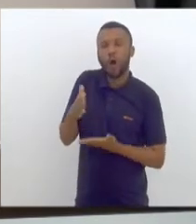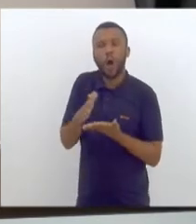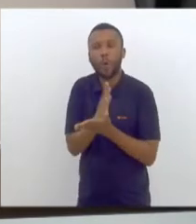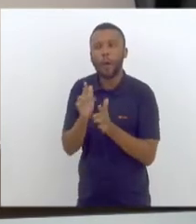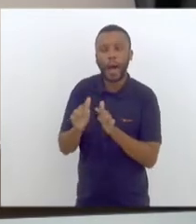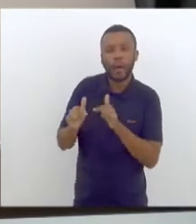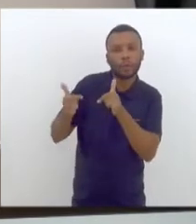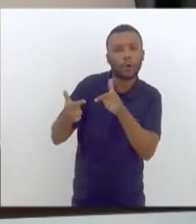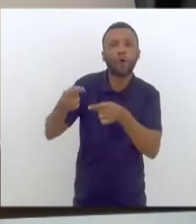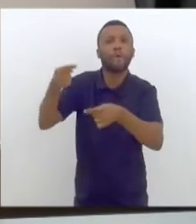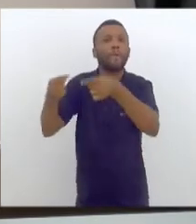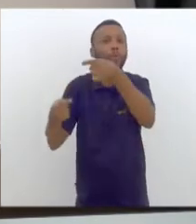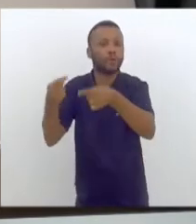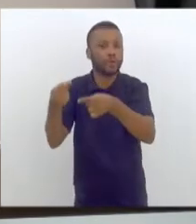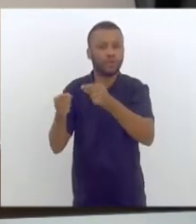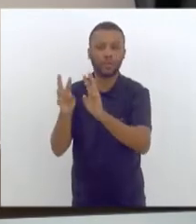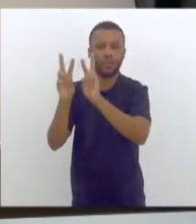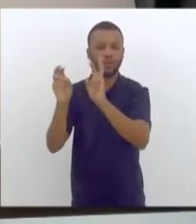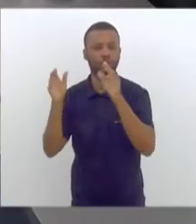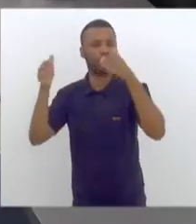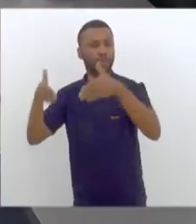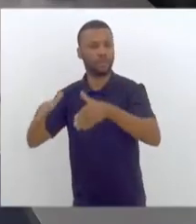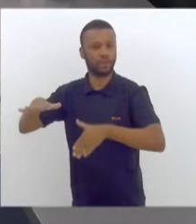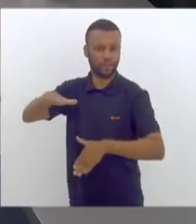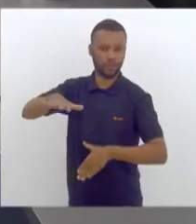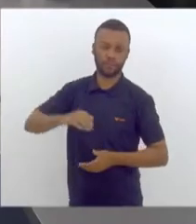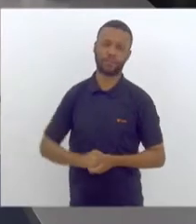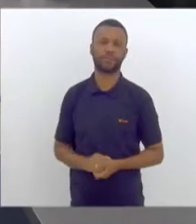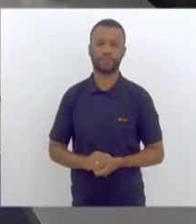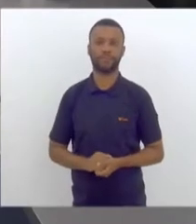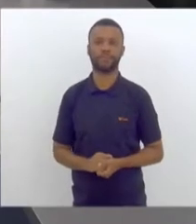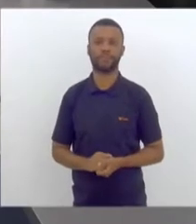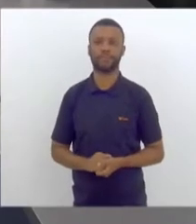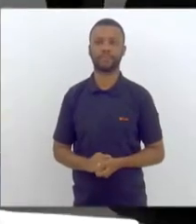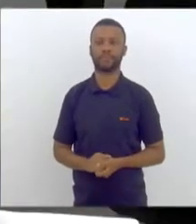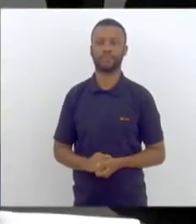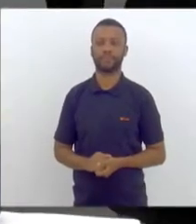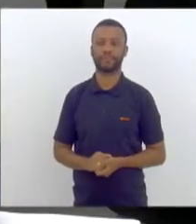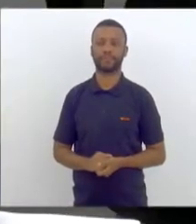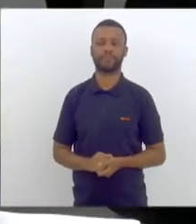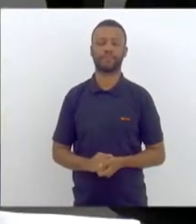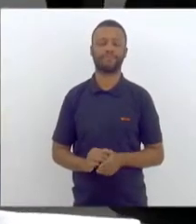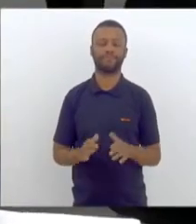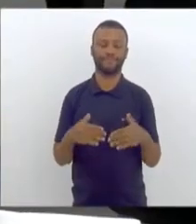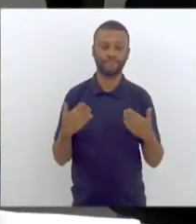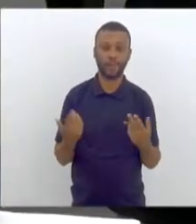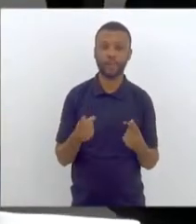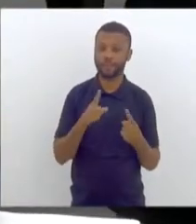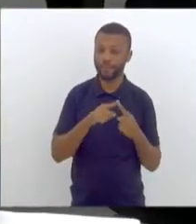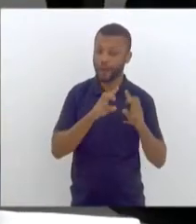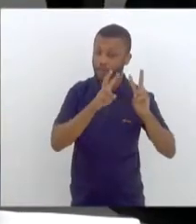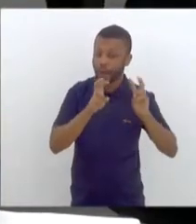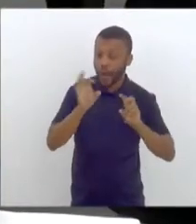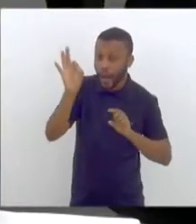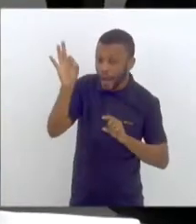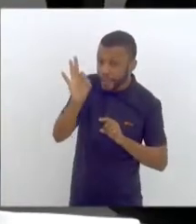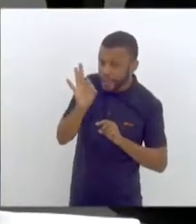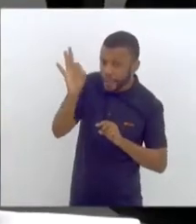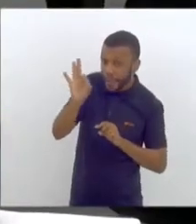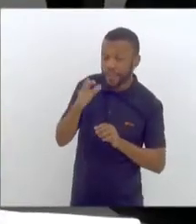política em relação a isso pouco relação a taxa de desemprego